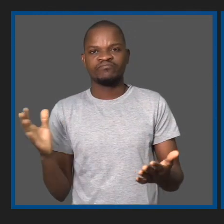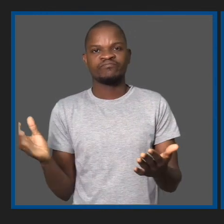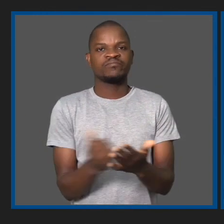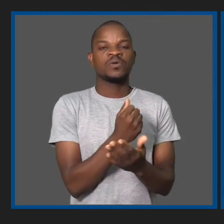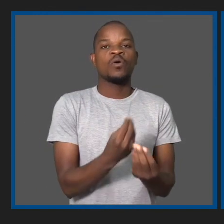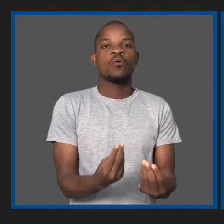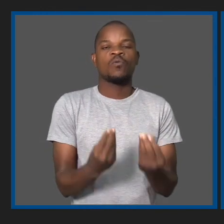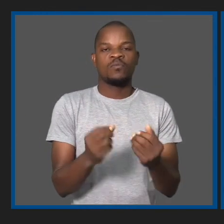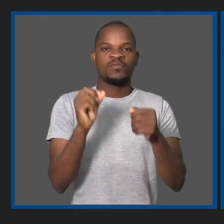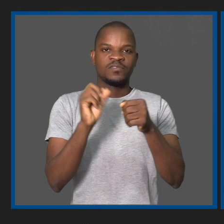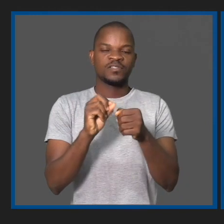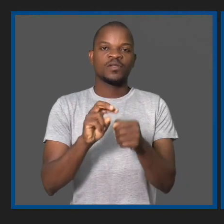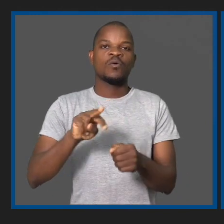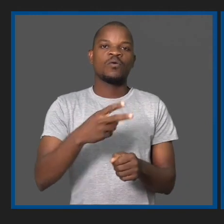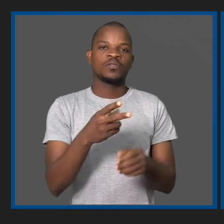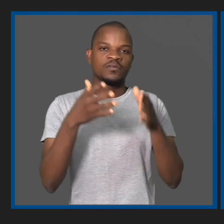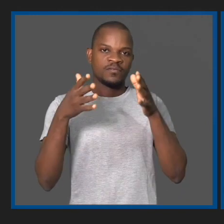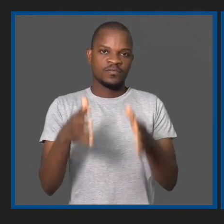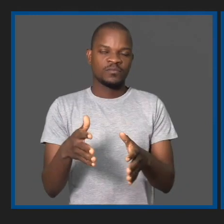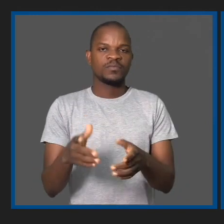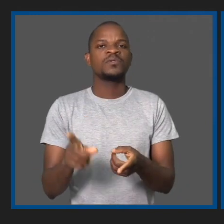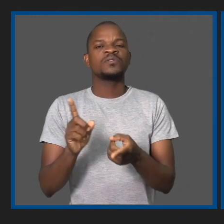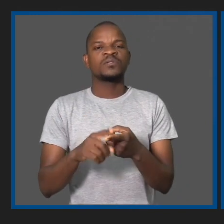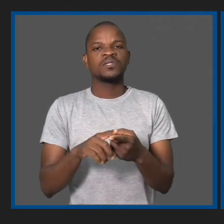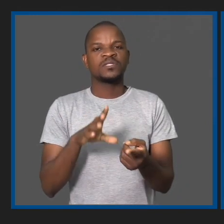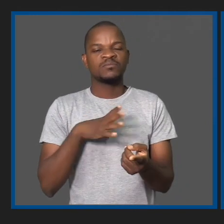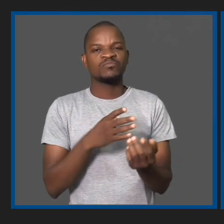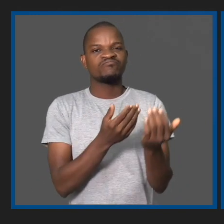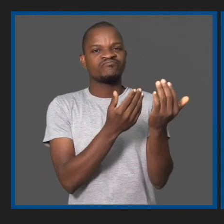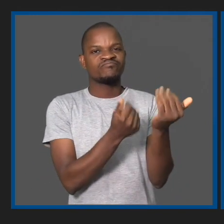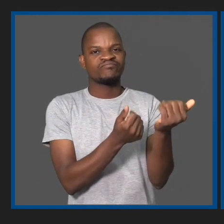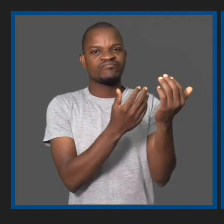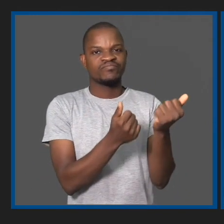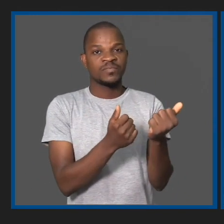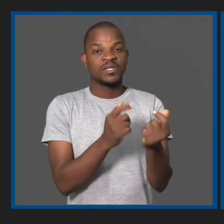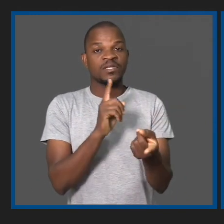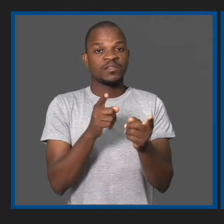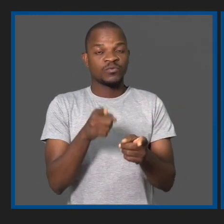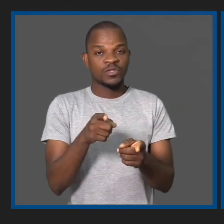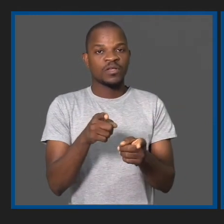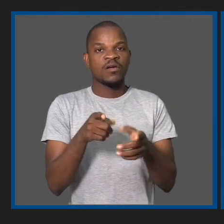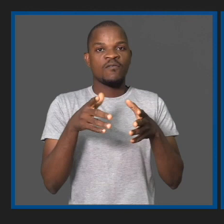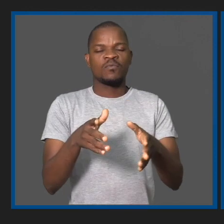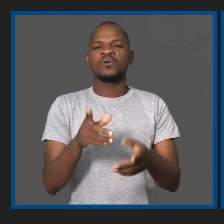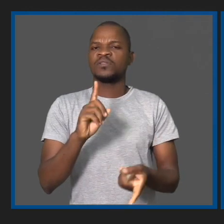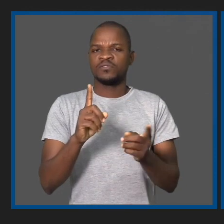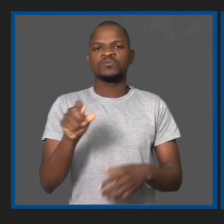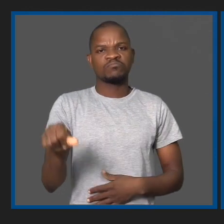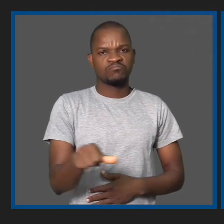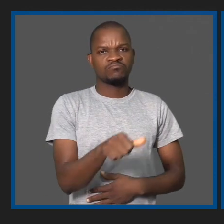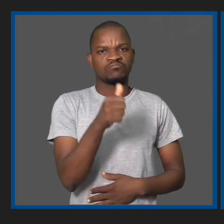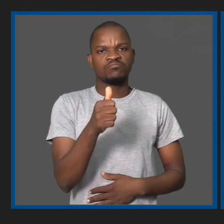ganhar outro tipo de acolhimento. Então, alimentando a esperança de que com este ritmo